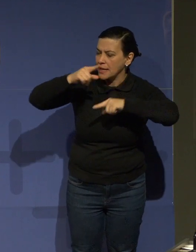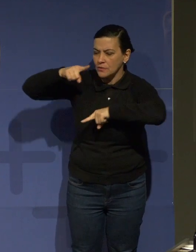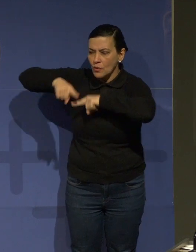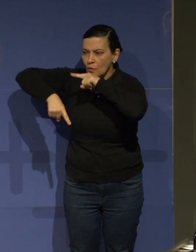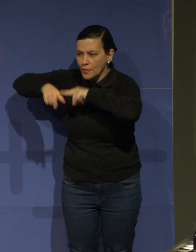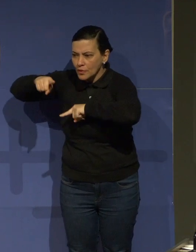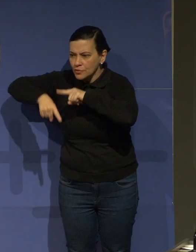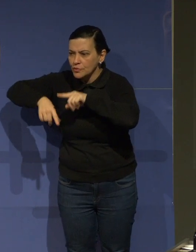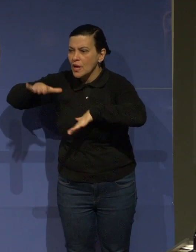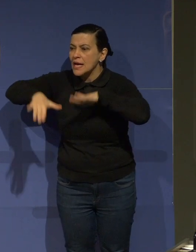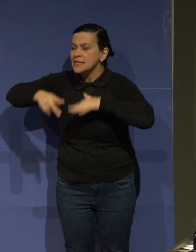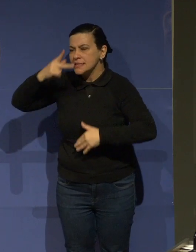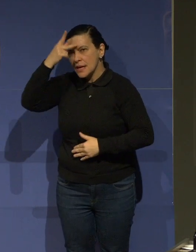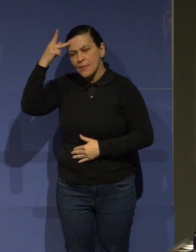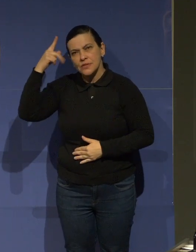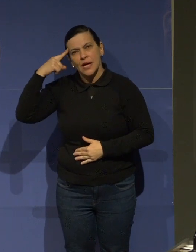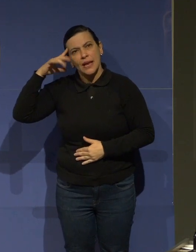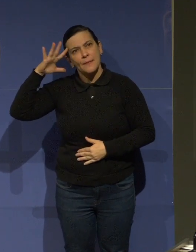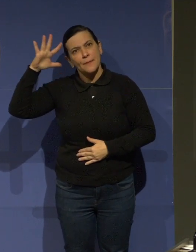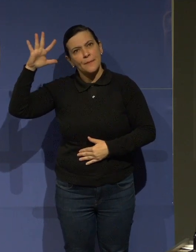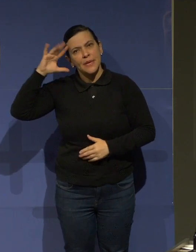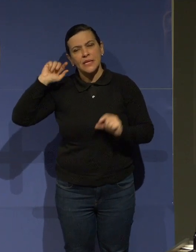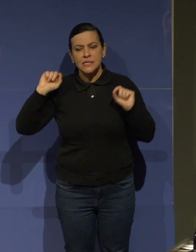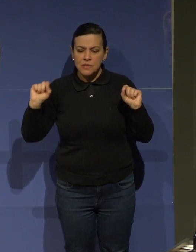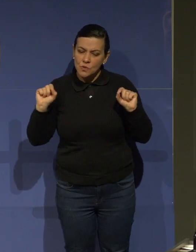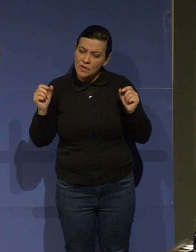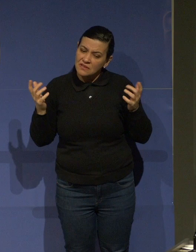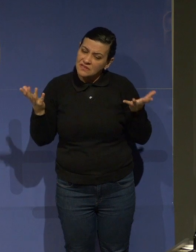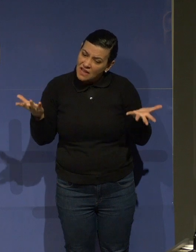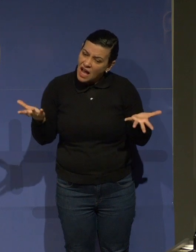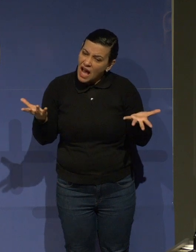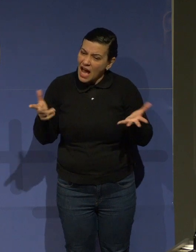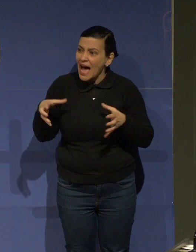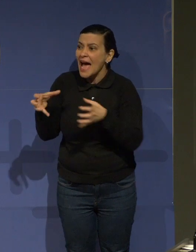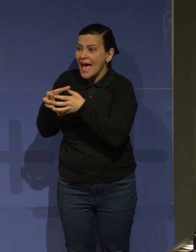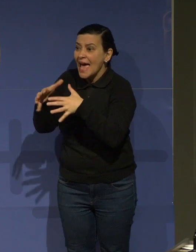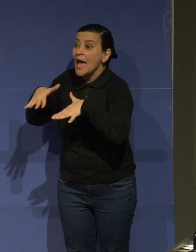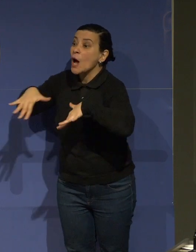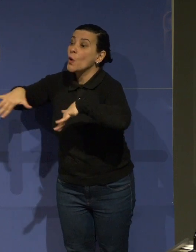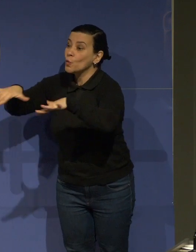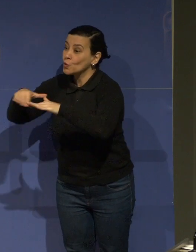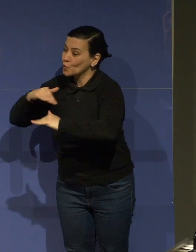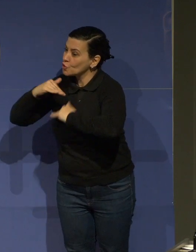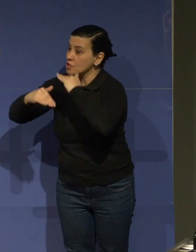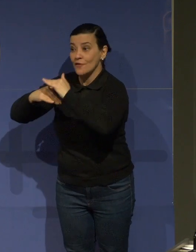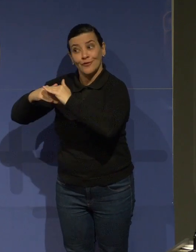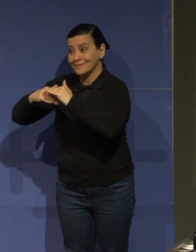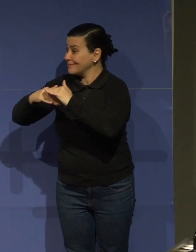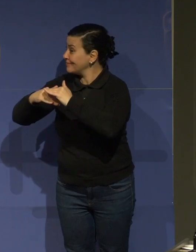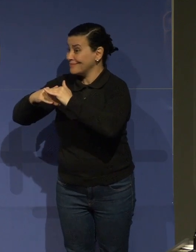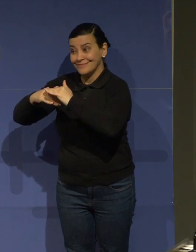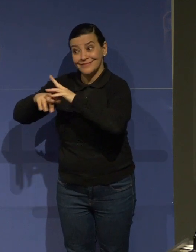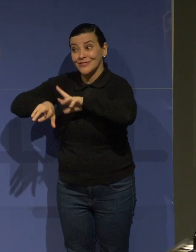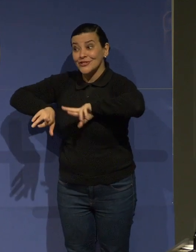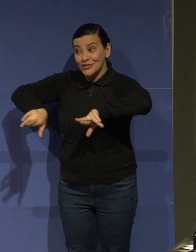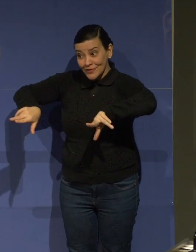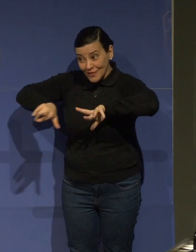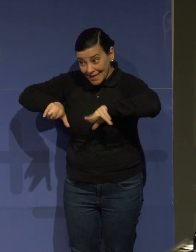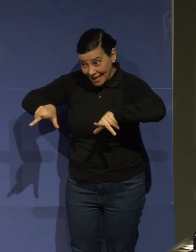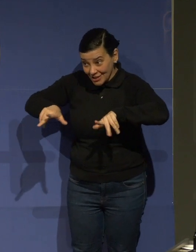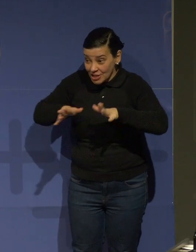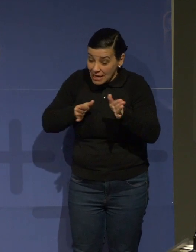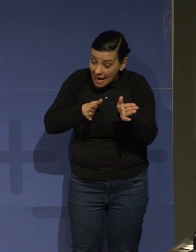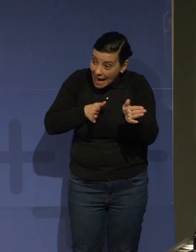que isso está sempre associado com desenvolvedores. E isso não é verdade. Quando a gente consegue quebrar a